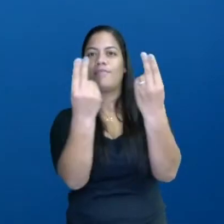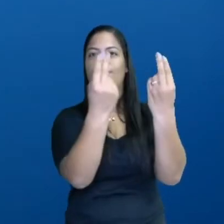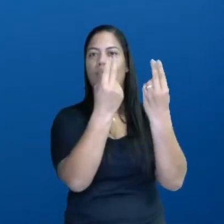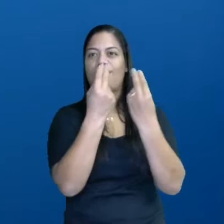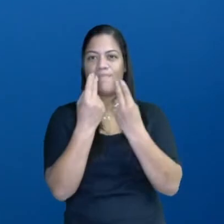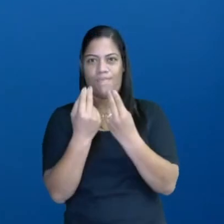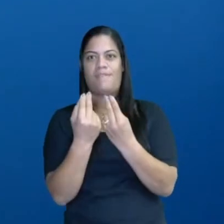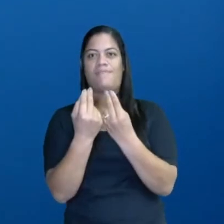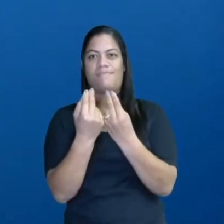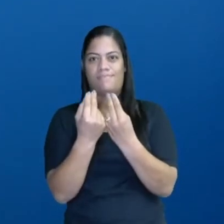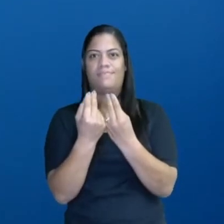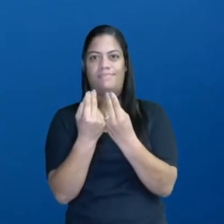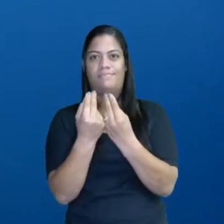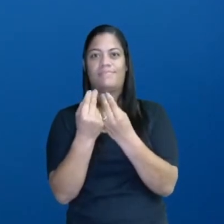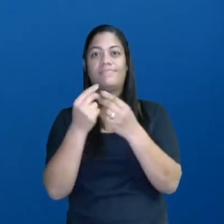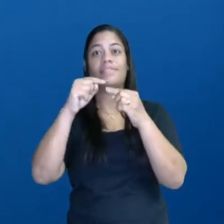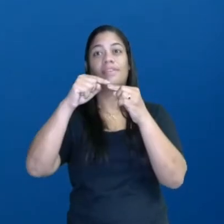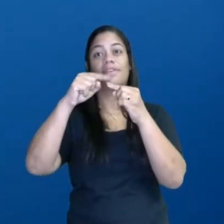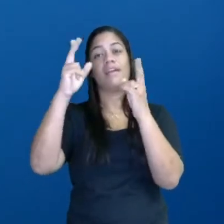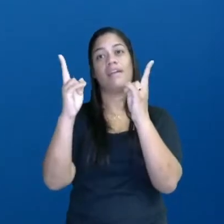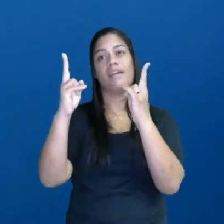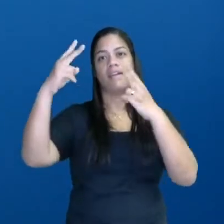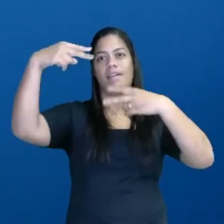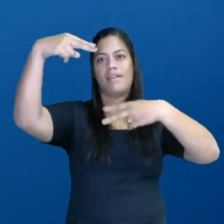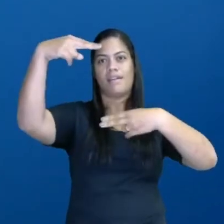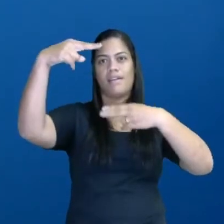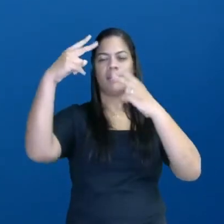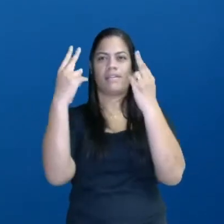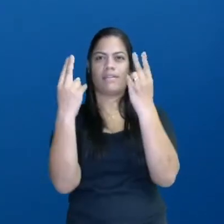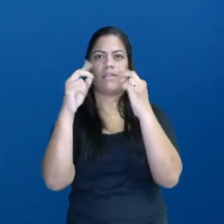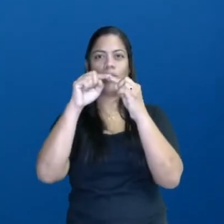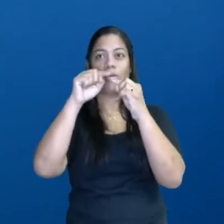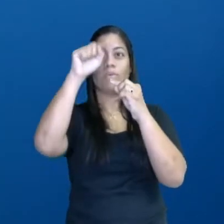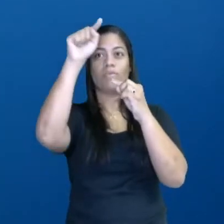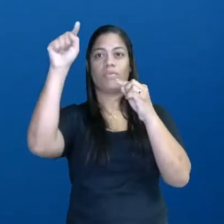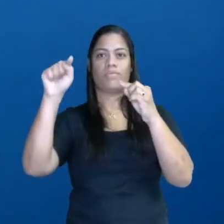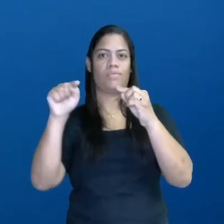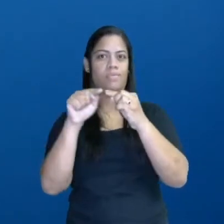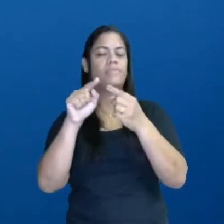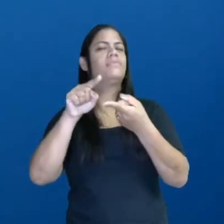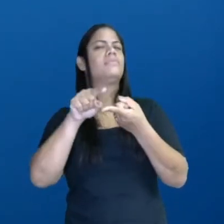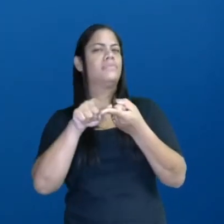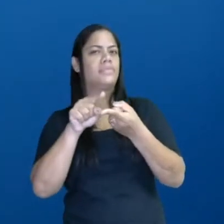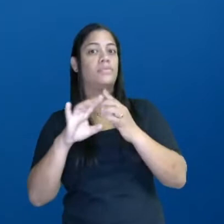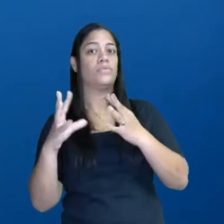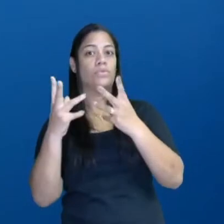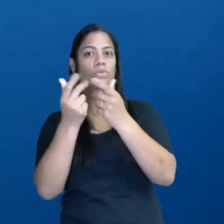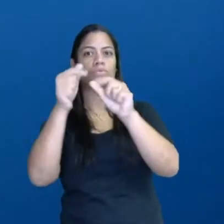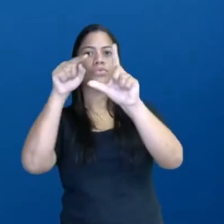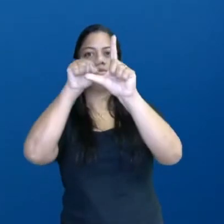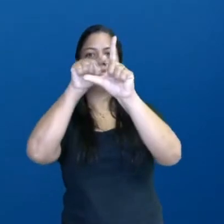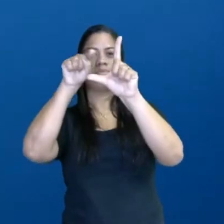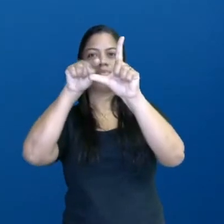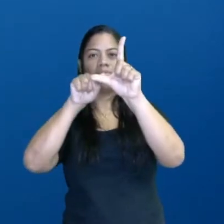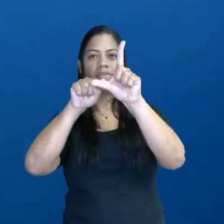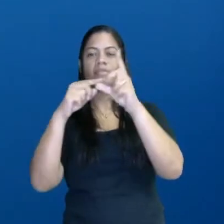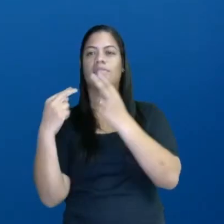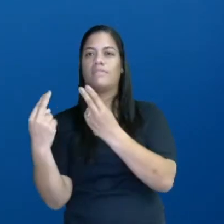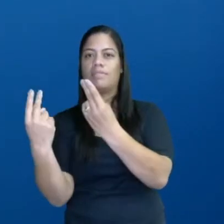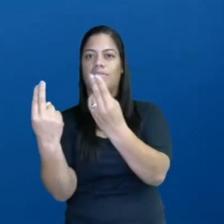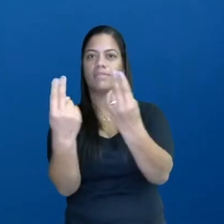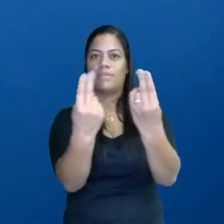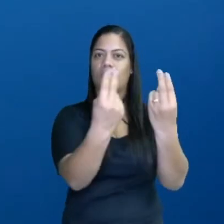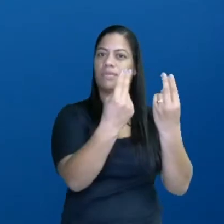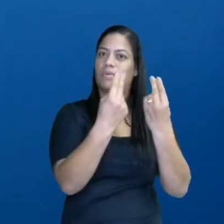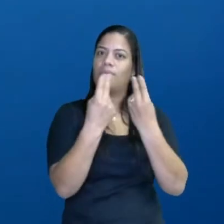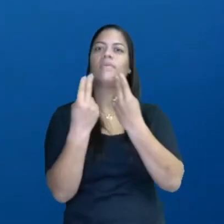dele iguais, com todos os lados iguais, tá certo? E para isso também, todos os ângulos são o quê? Iguais. E se